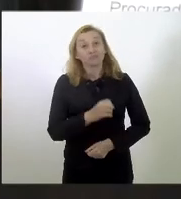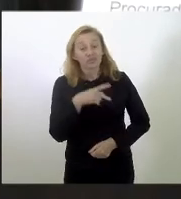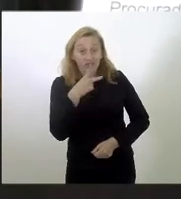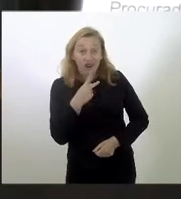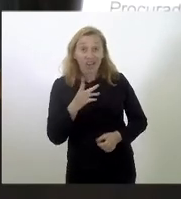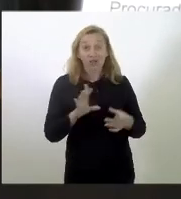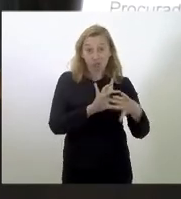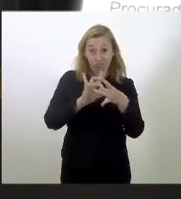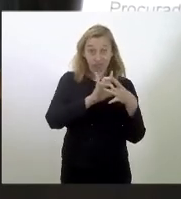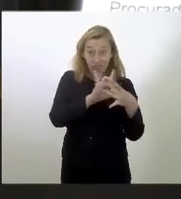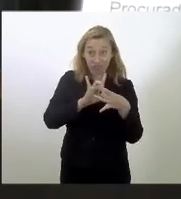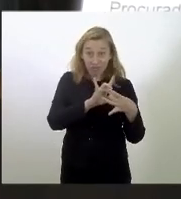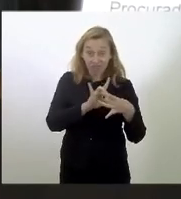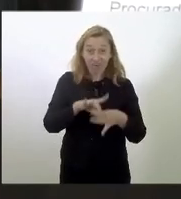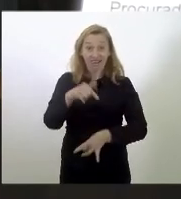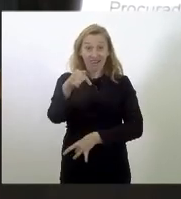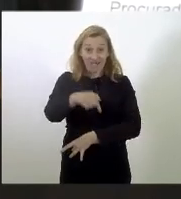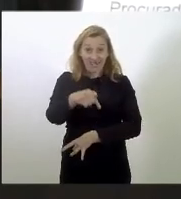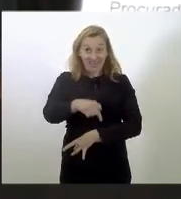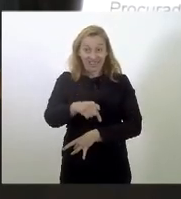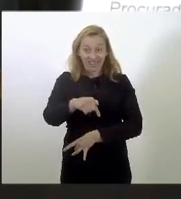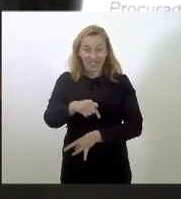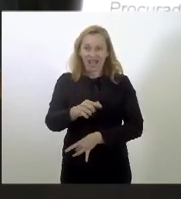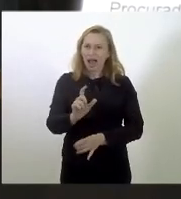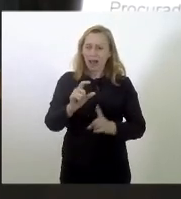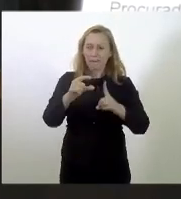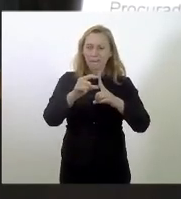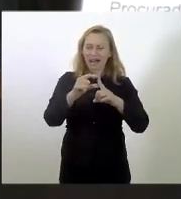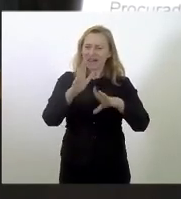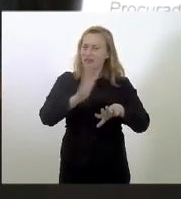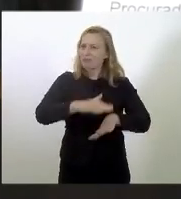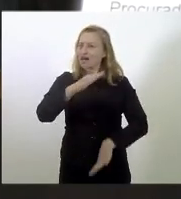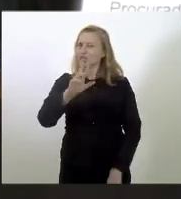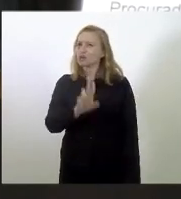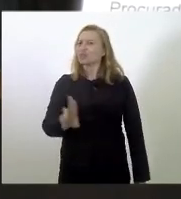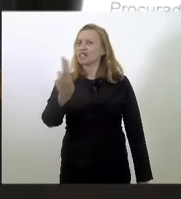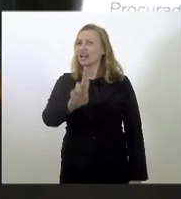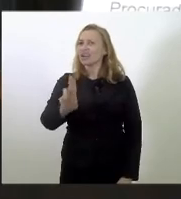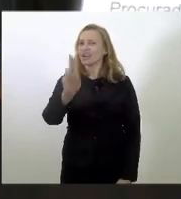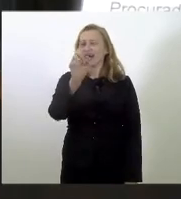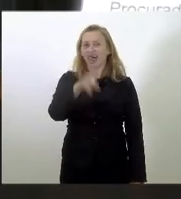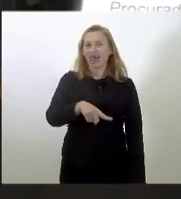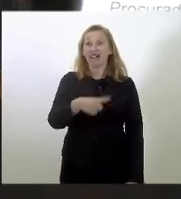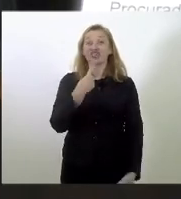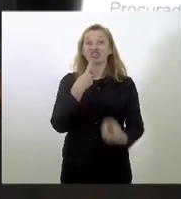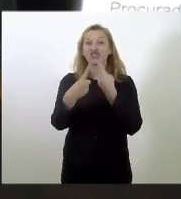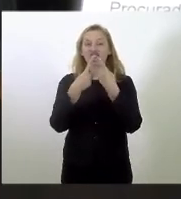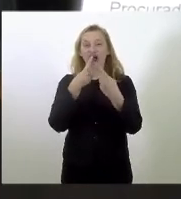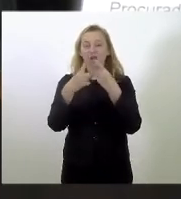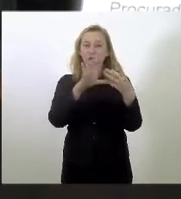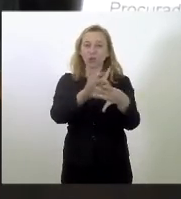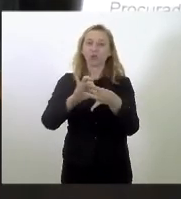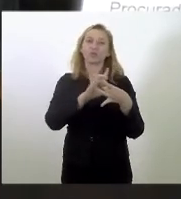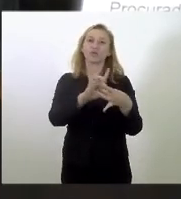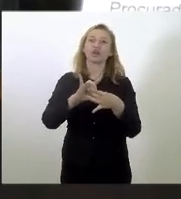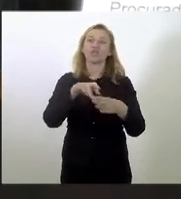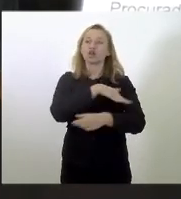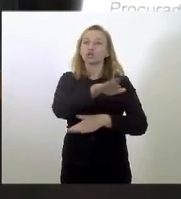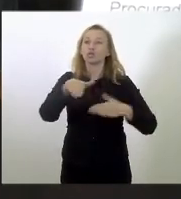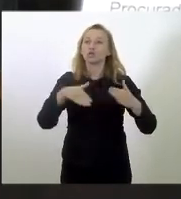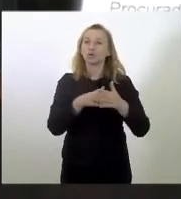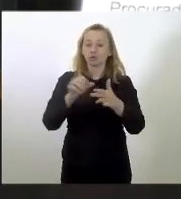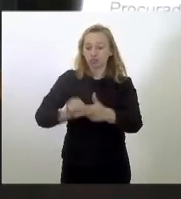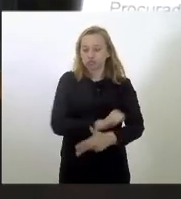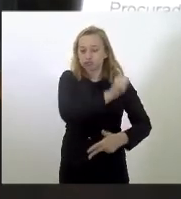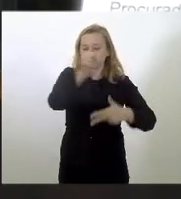união, aqui talvez a palavra mais usada tenha sido esta, diálogo, união entre os poderes.